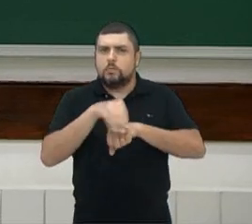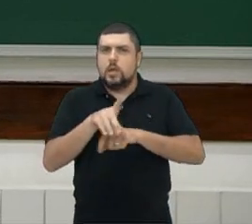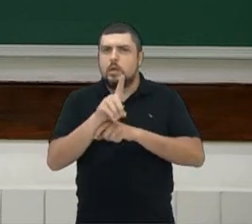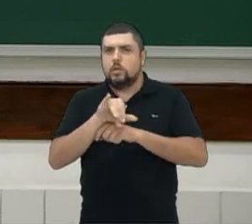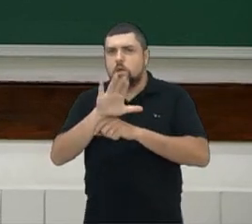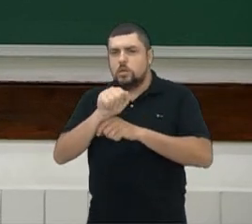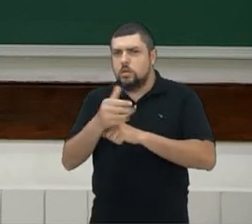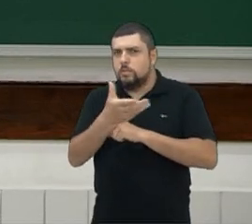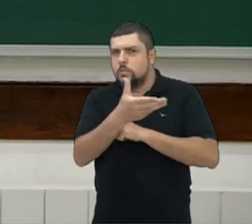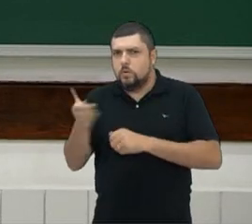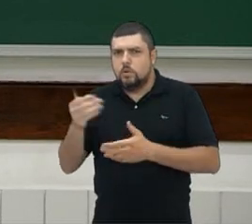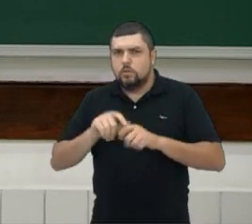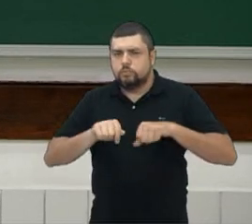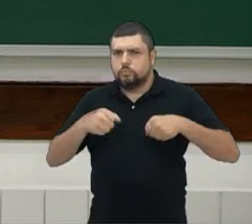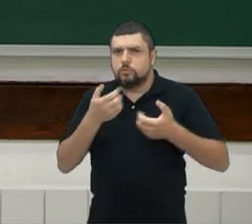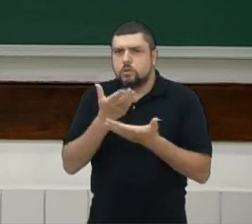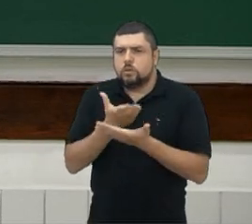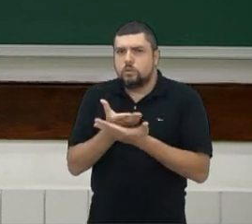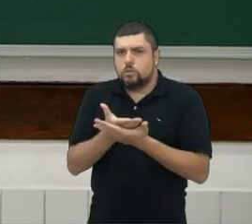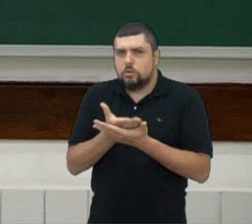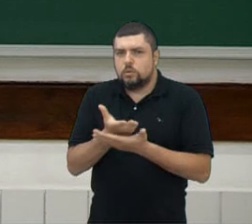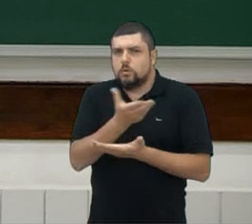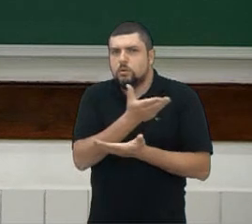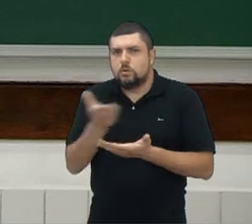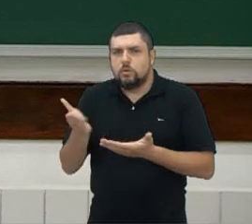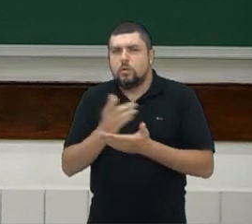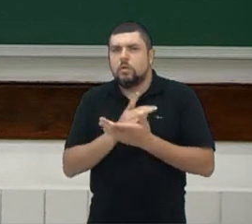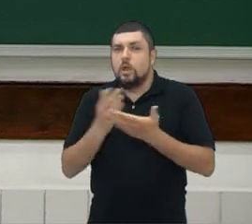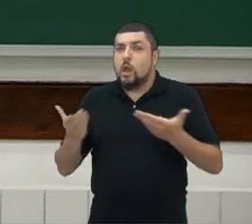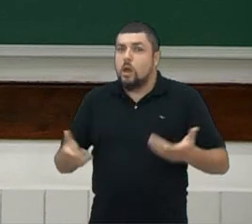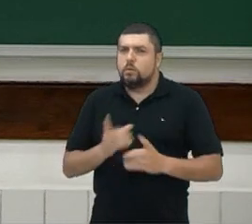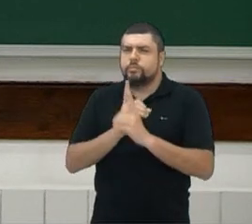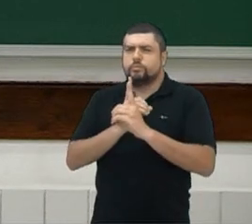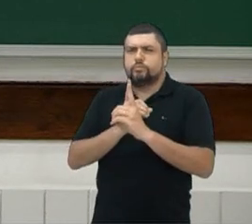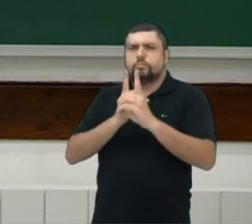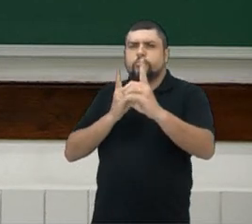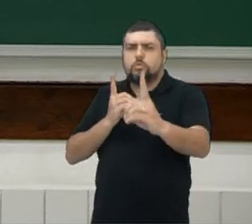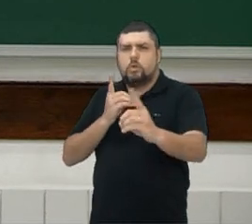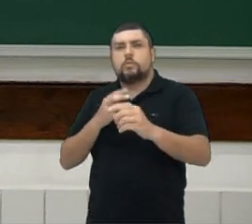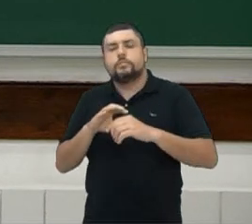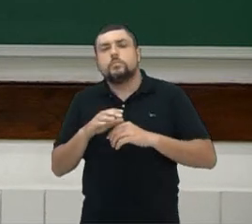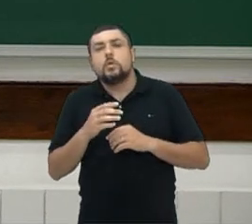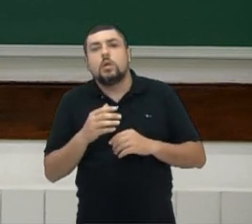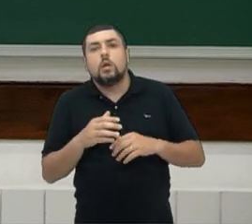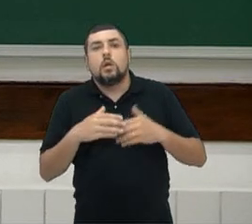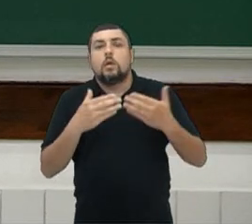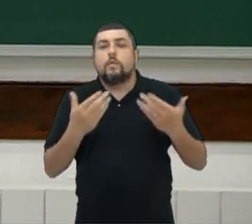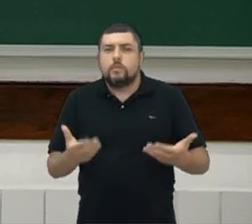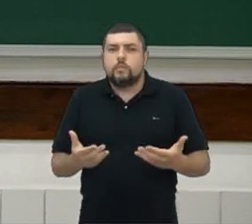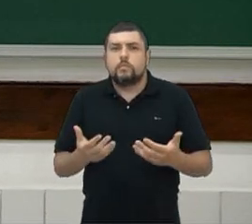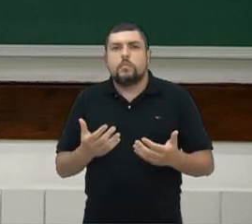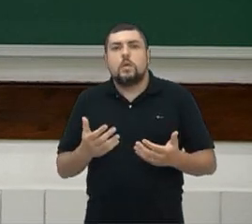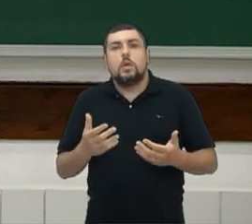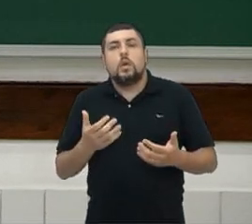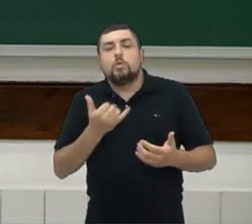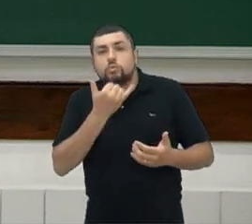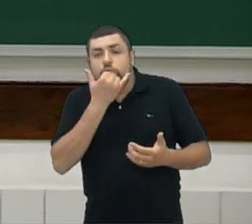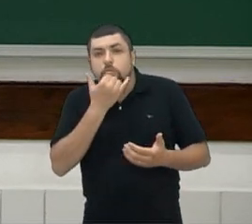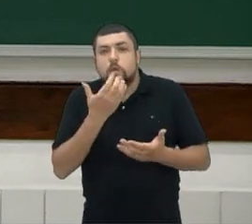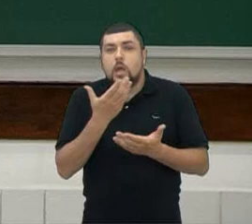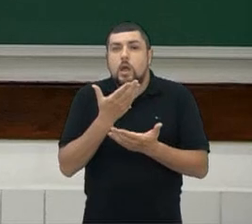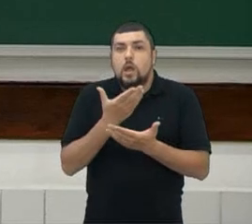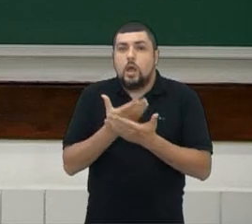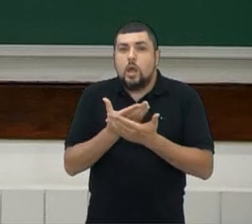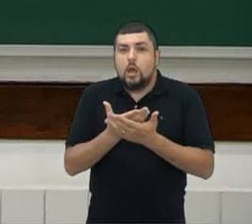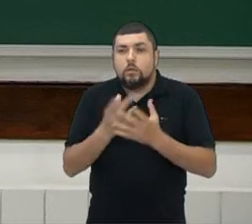aí trabalhando, estudando, né, com EAD agora, enfim, desculpe, com aula não presencial, nós